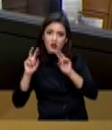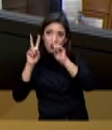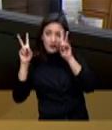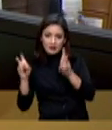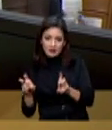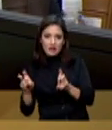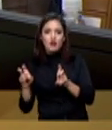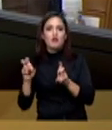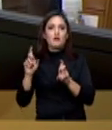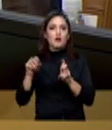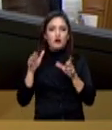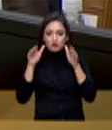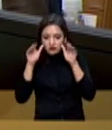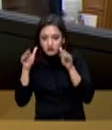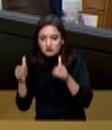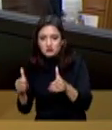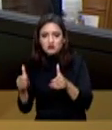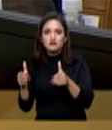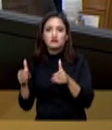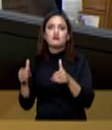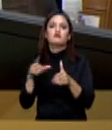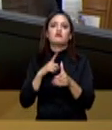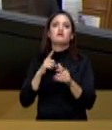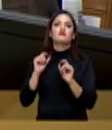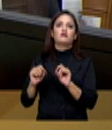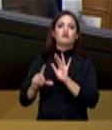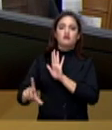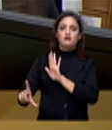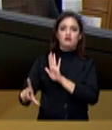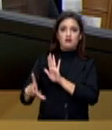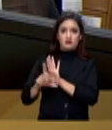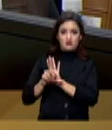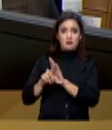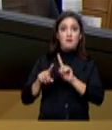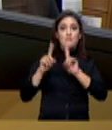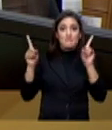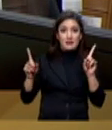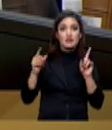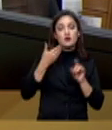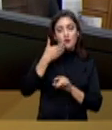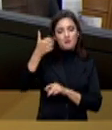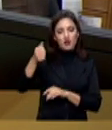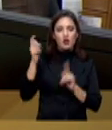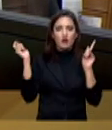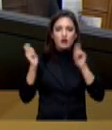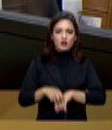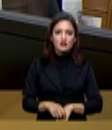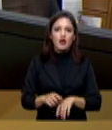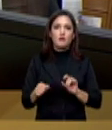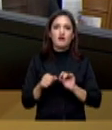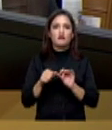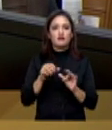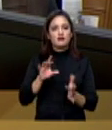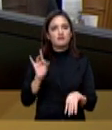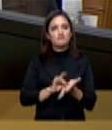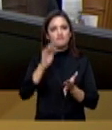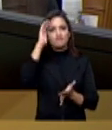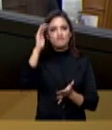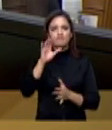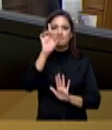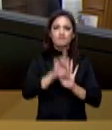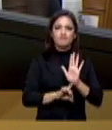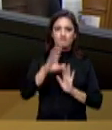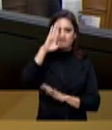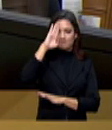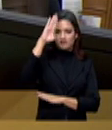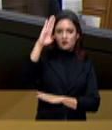matéria pela vida centralização Legislativa é aquela que melhor atende a concretização do